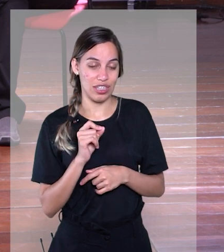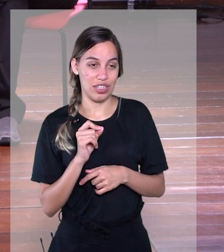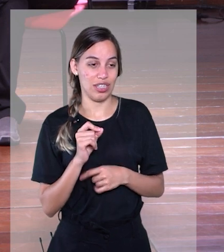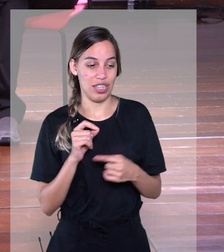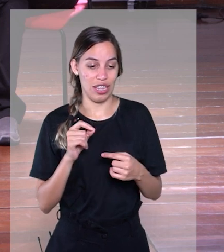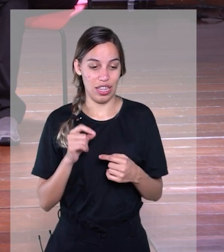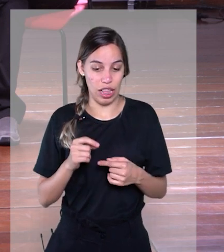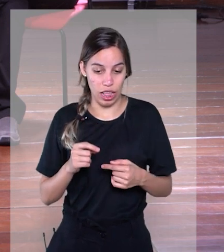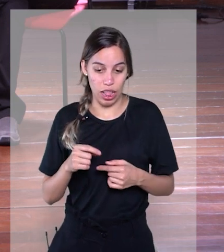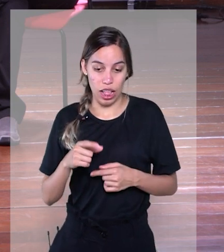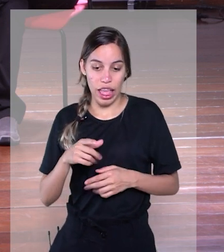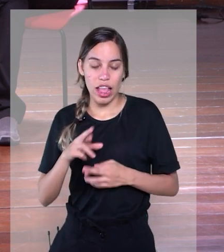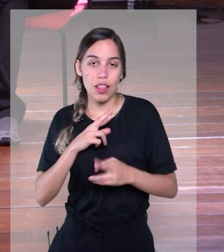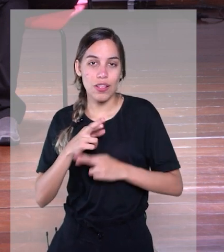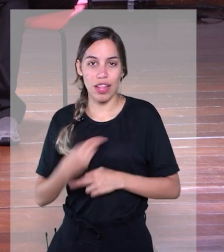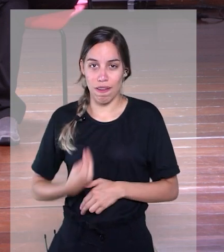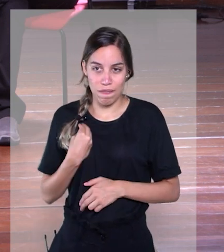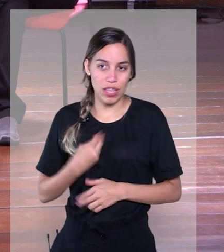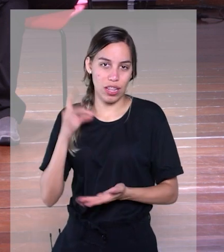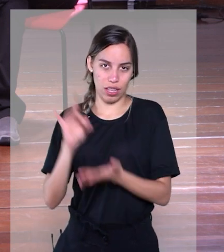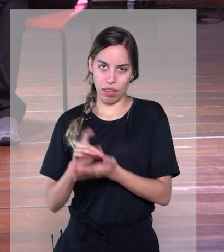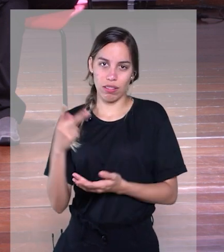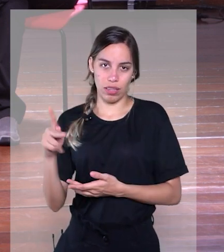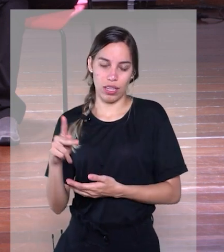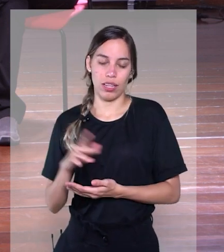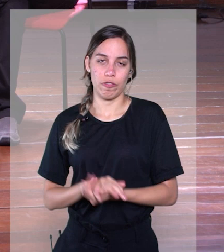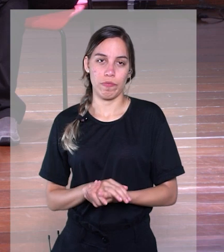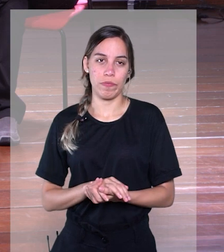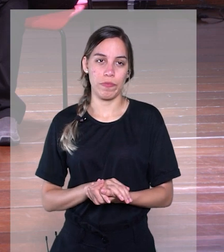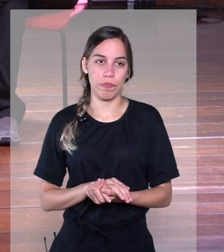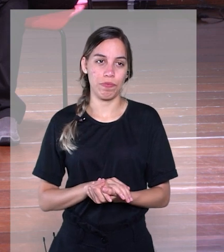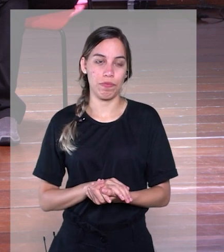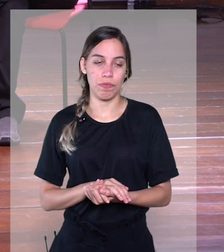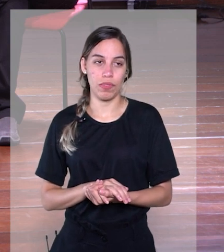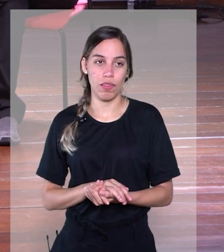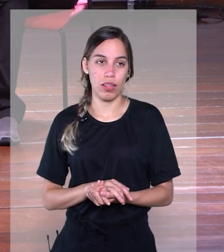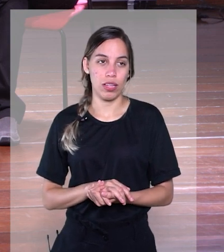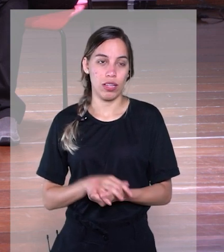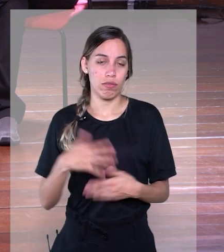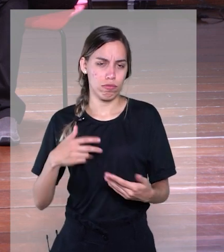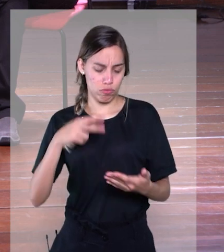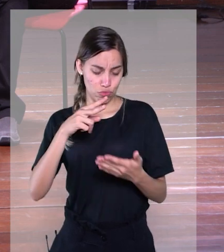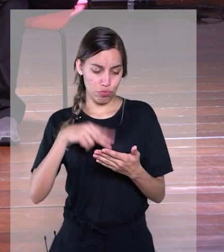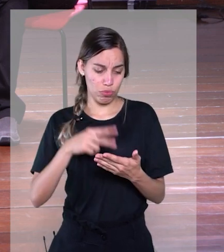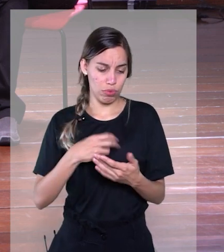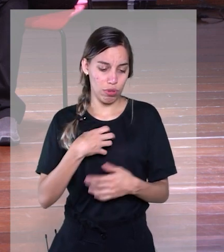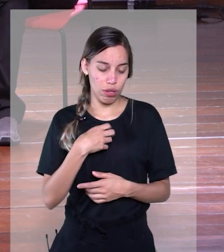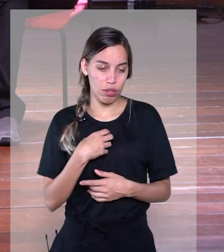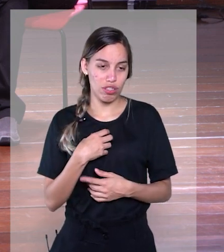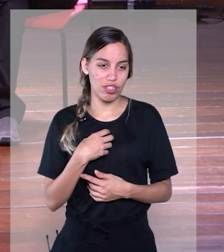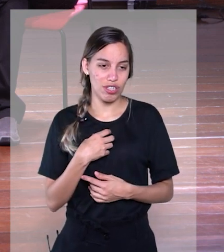assim, a história de Carlos com a fotografia vem de longa data, e eu sentia falta desse, digamos,